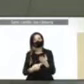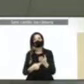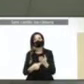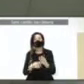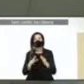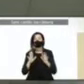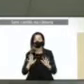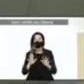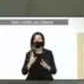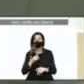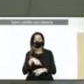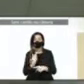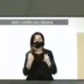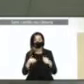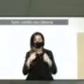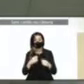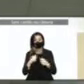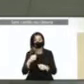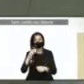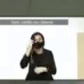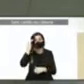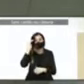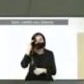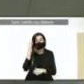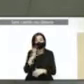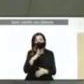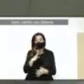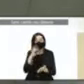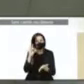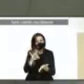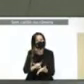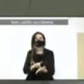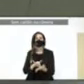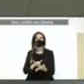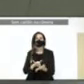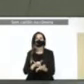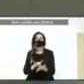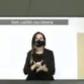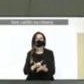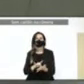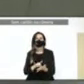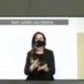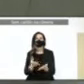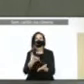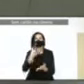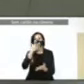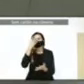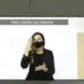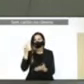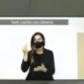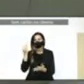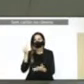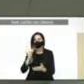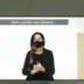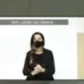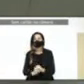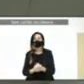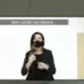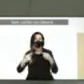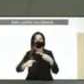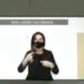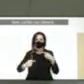fazer política, gente. Nós temos que deixar esse lado político, politicagem, e tratar